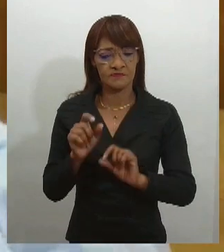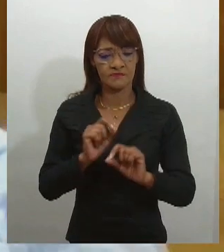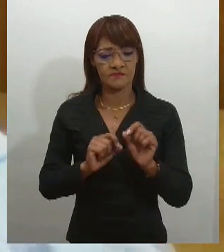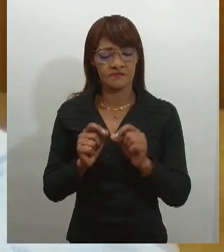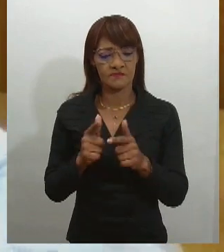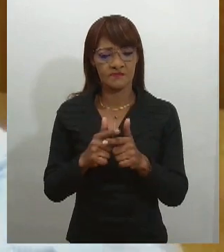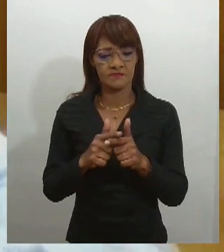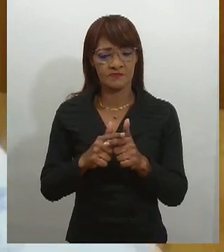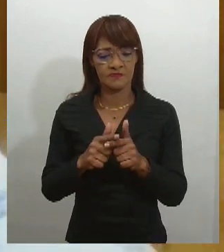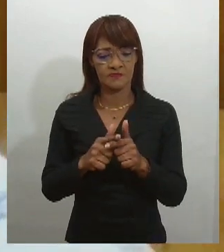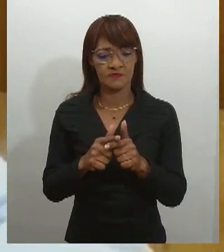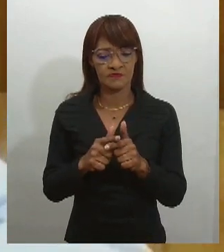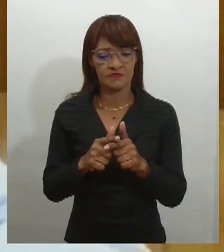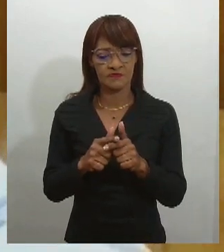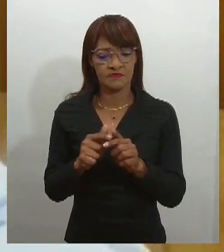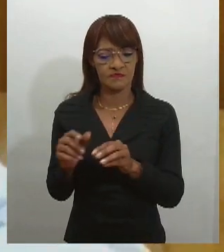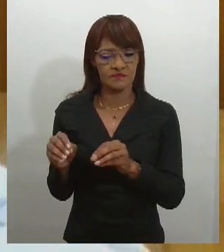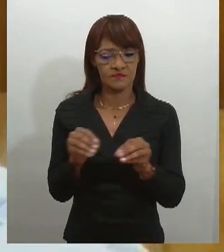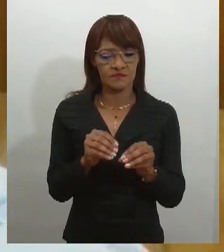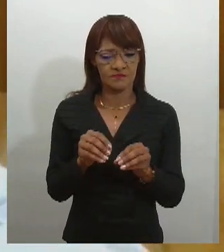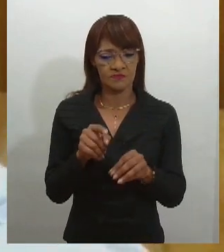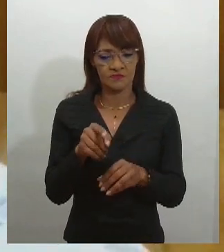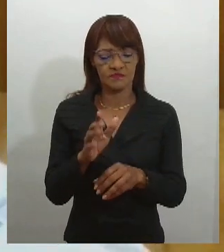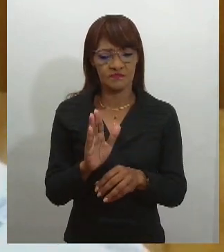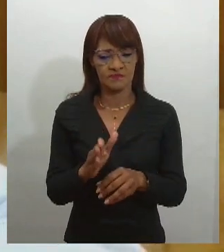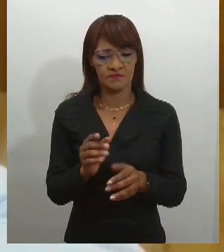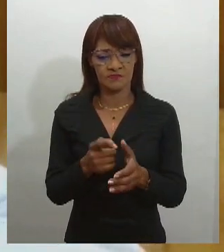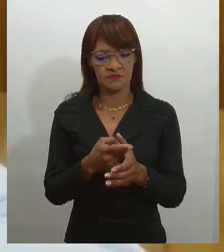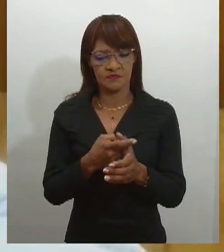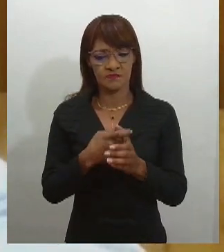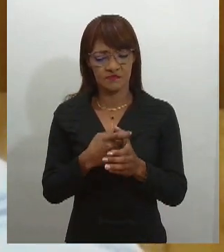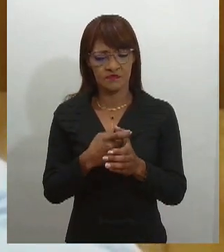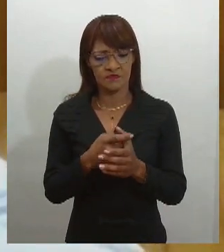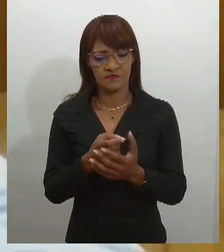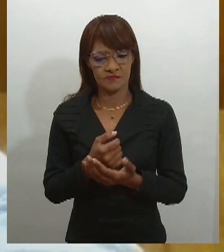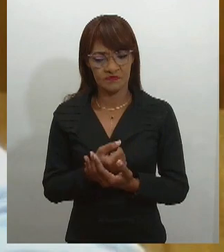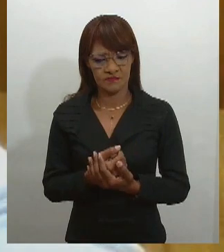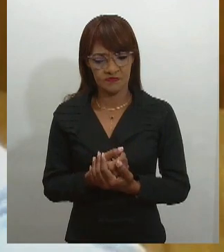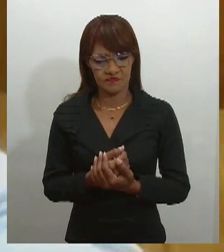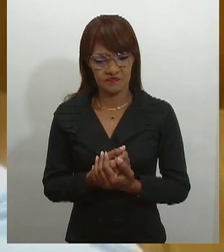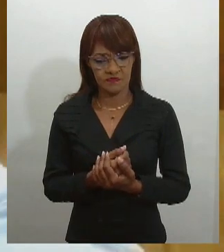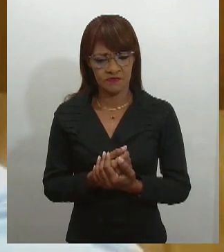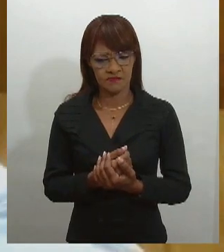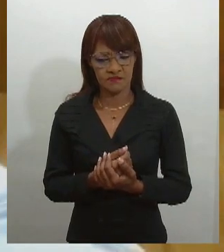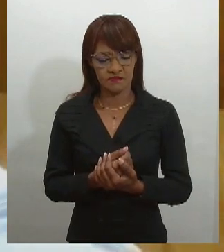você já está lá endividado, lógico, você vai diminuir os juros, só que